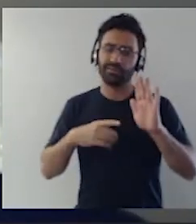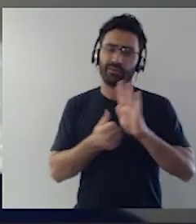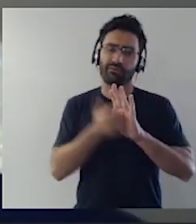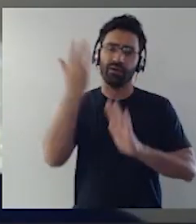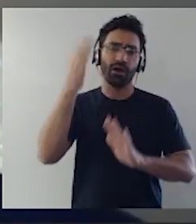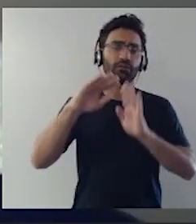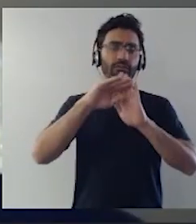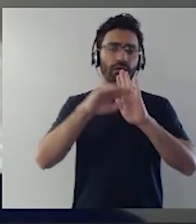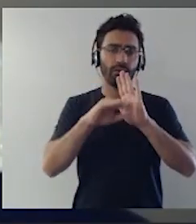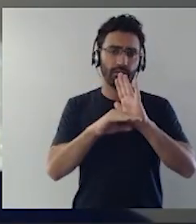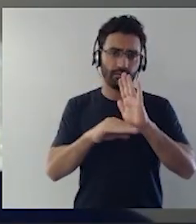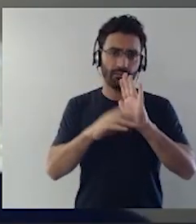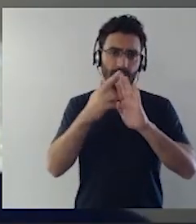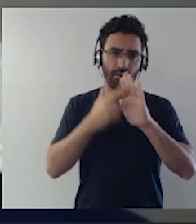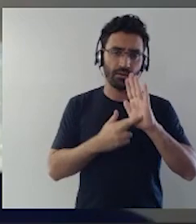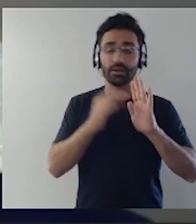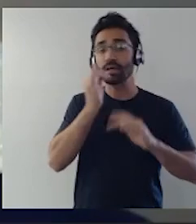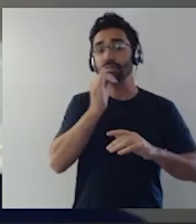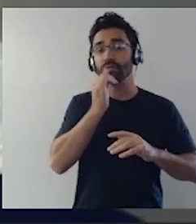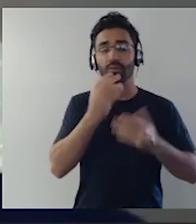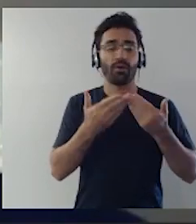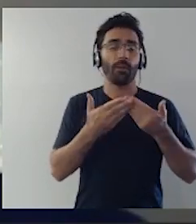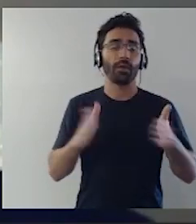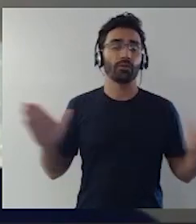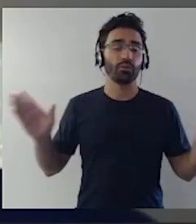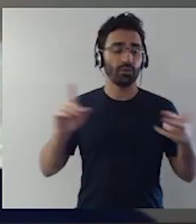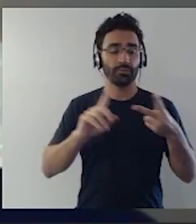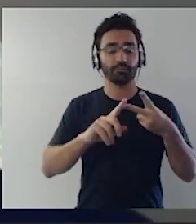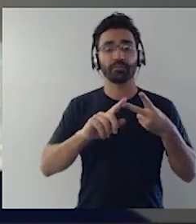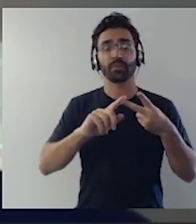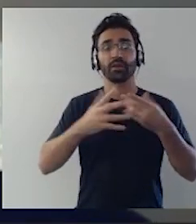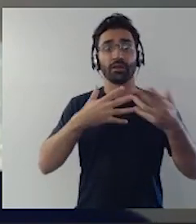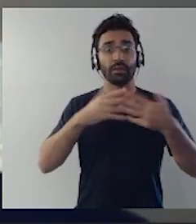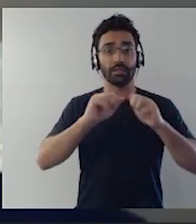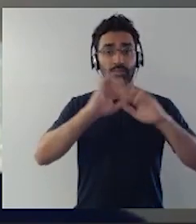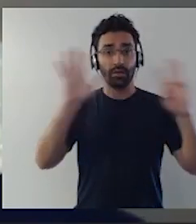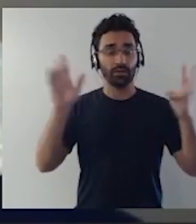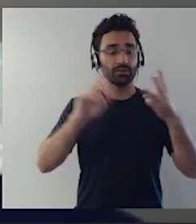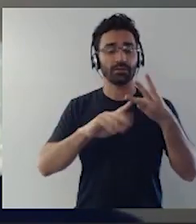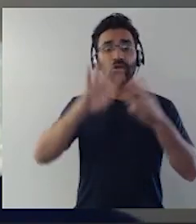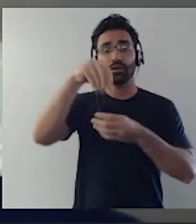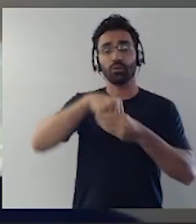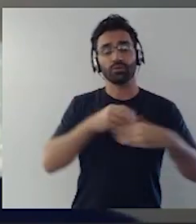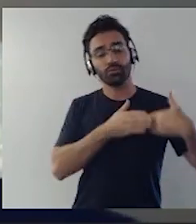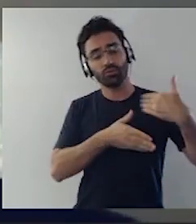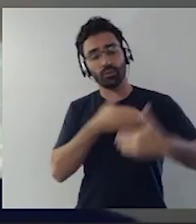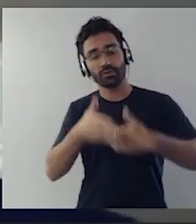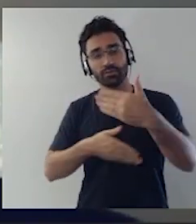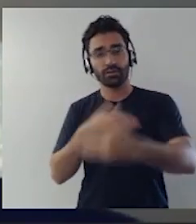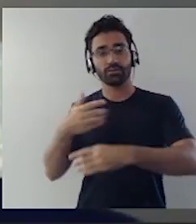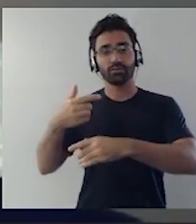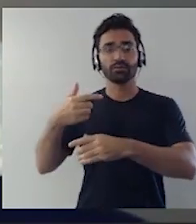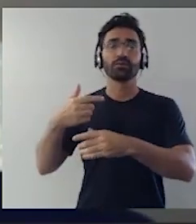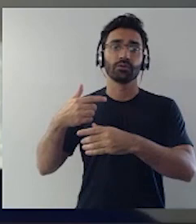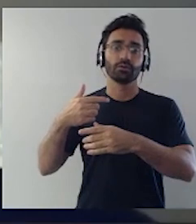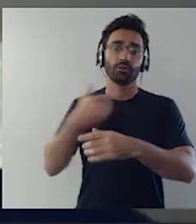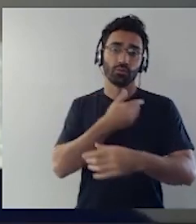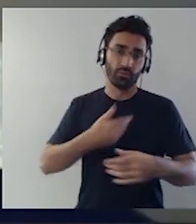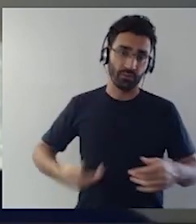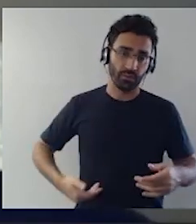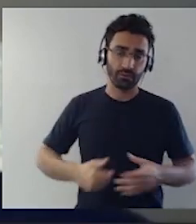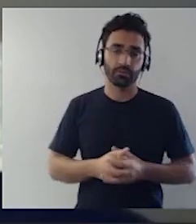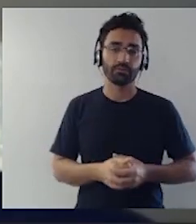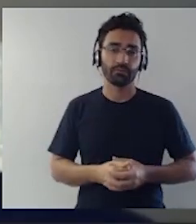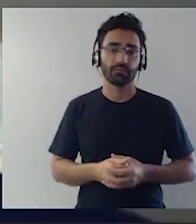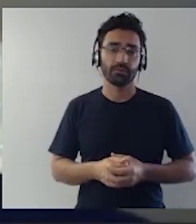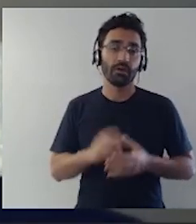princípios, como, por exemplo, abertura, transparência e inclusão nos processos e ações do governo. São